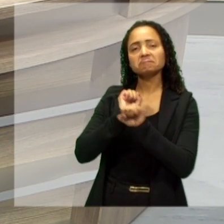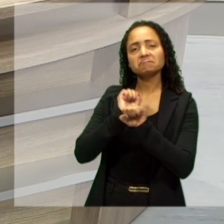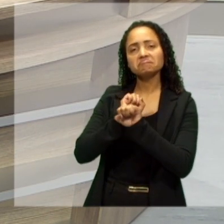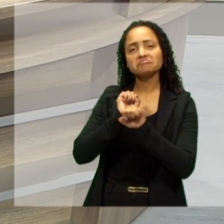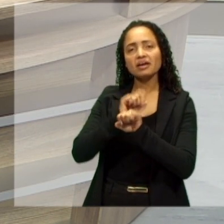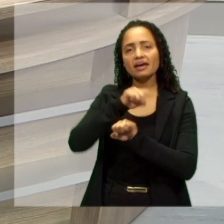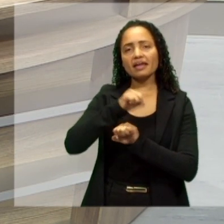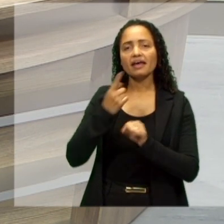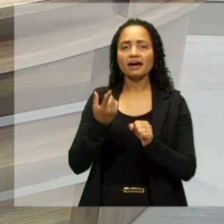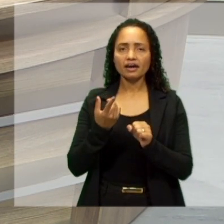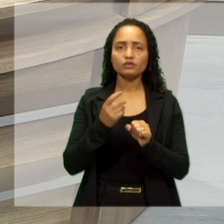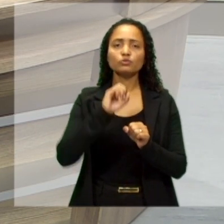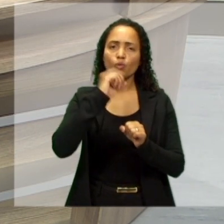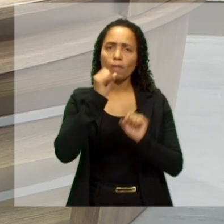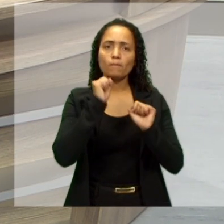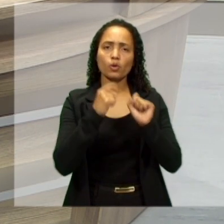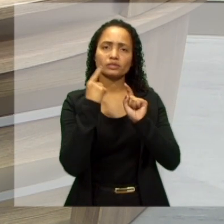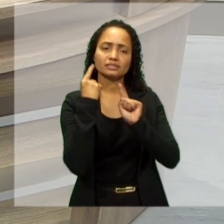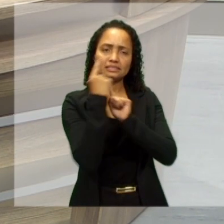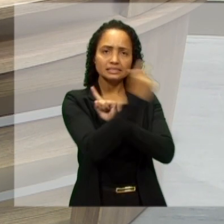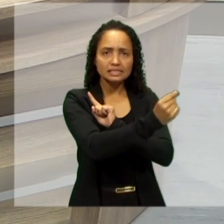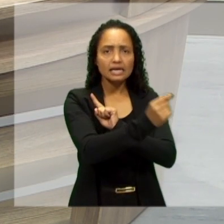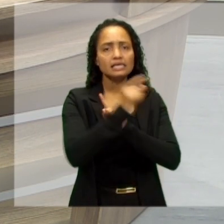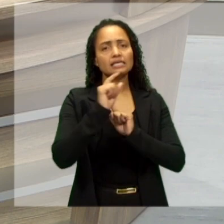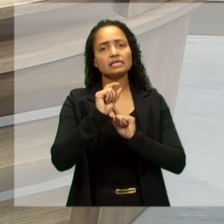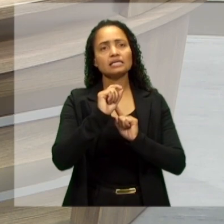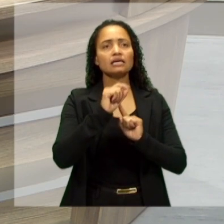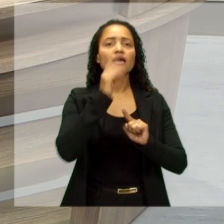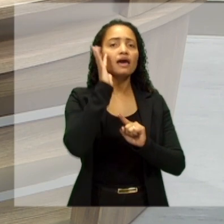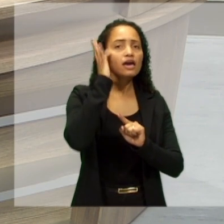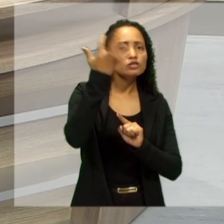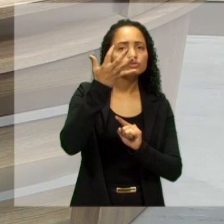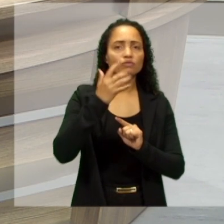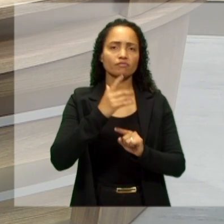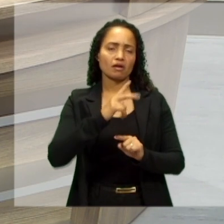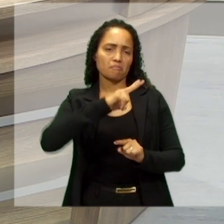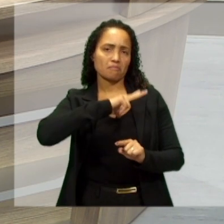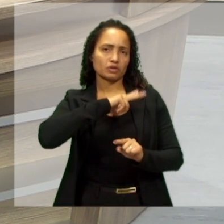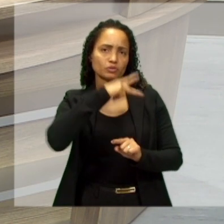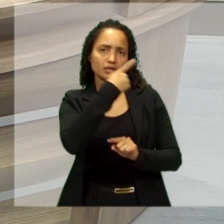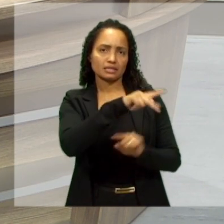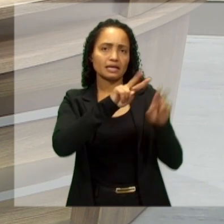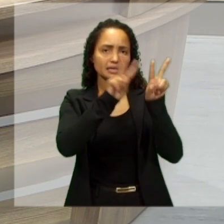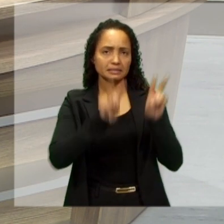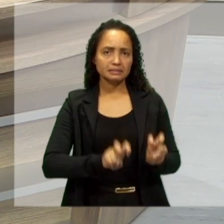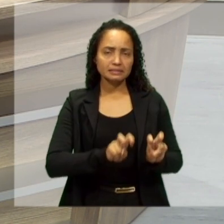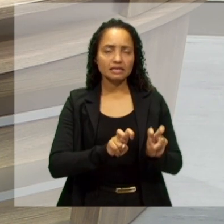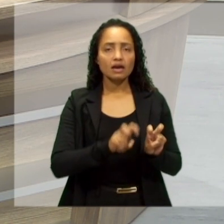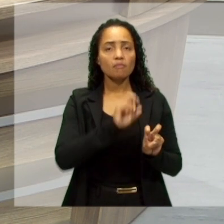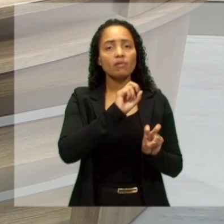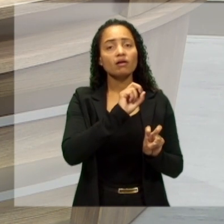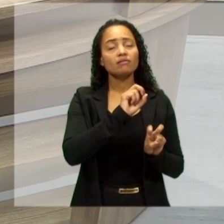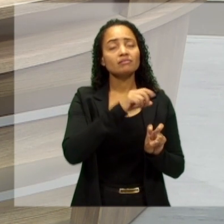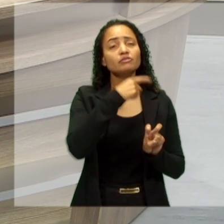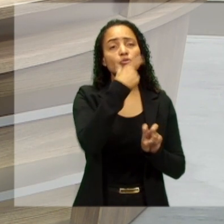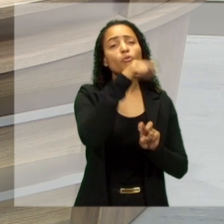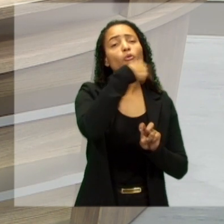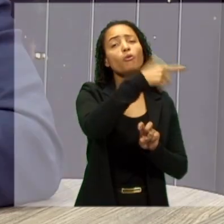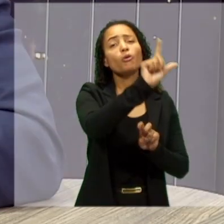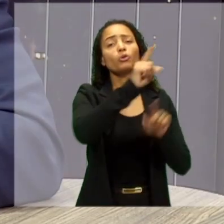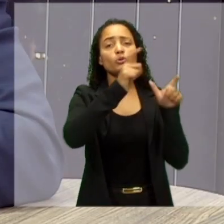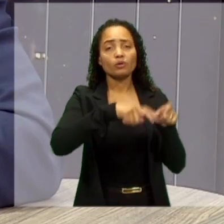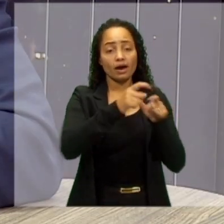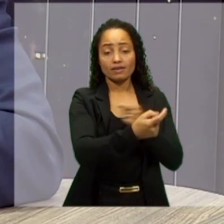para resolver assuntos de interesse particular e não ficar ali esperando, sentado dentro de um núcleo. A